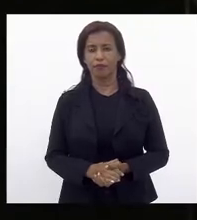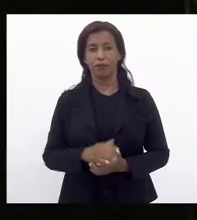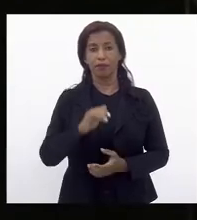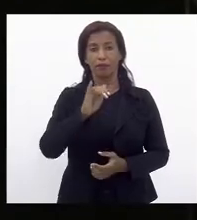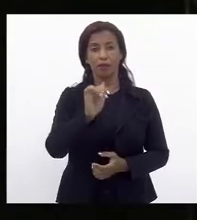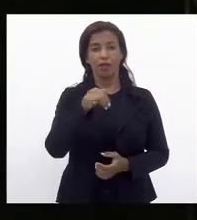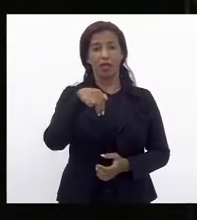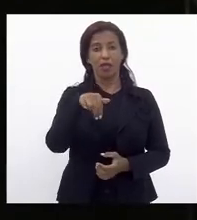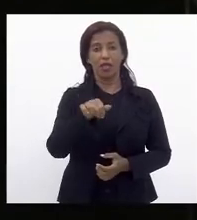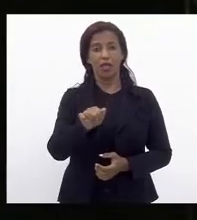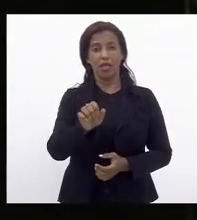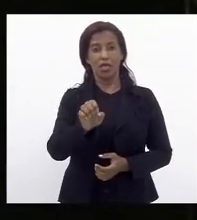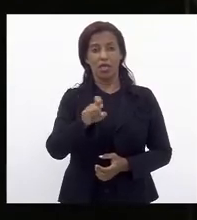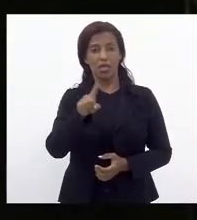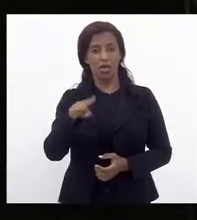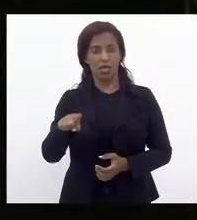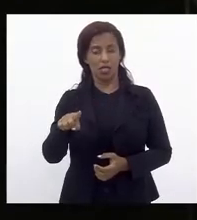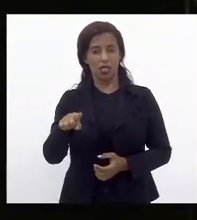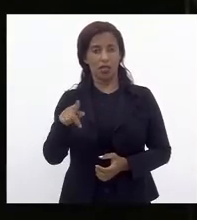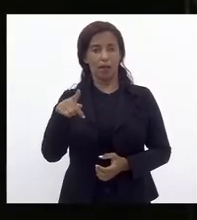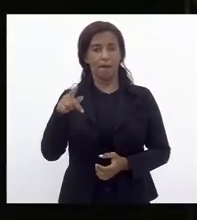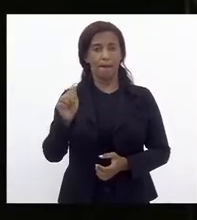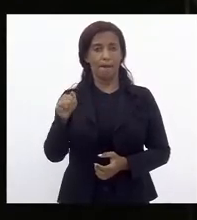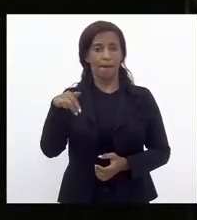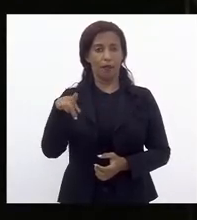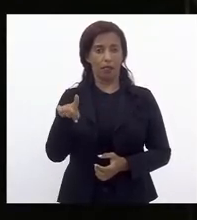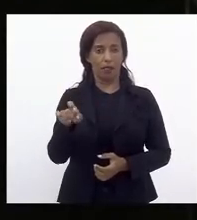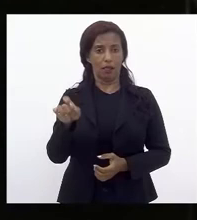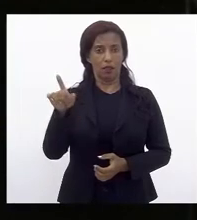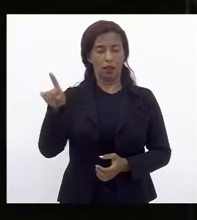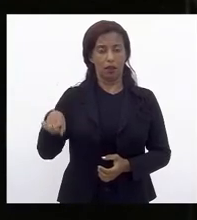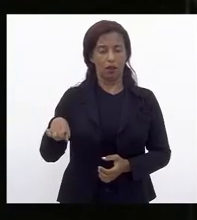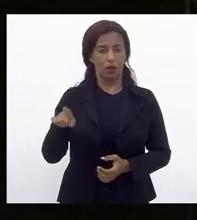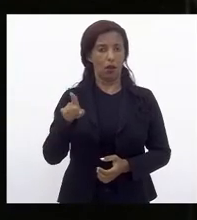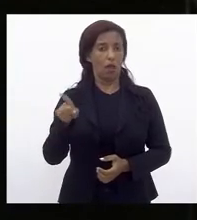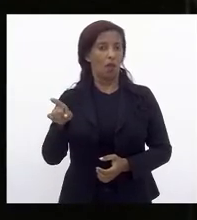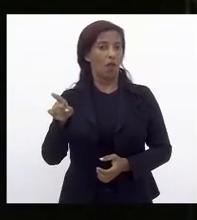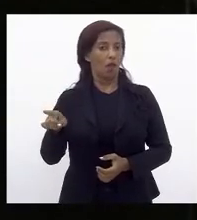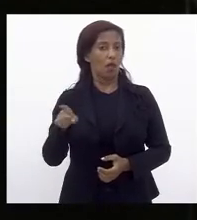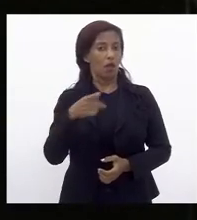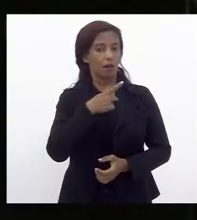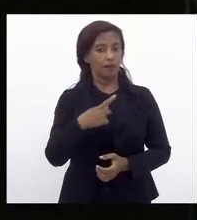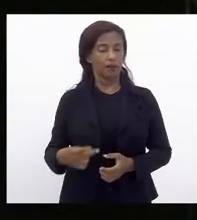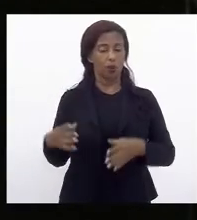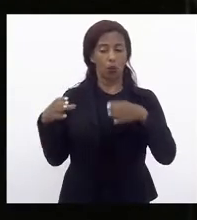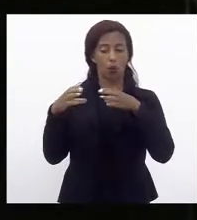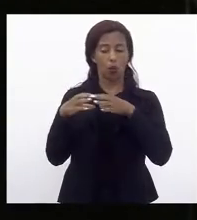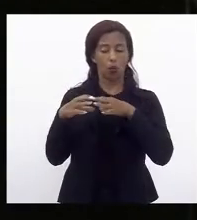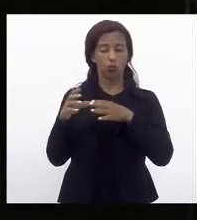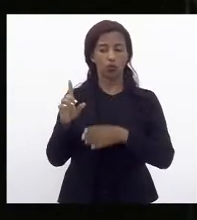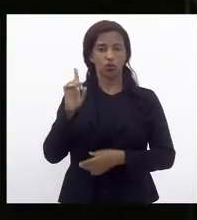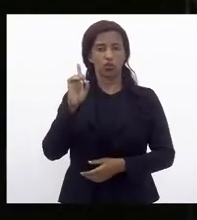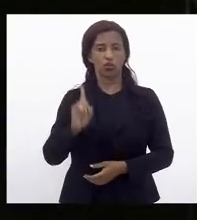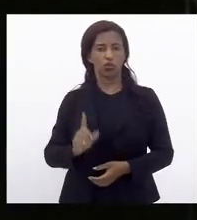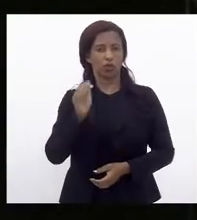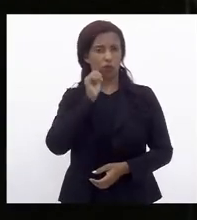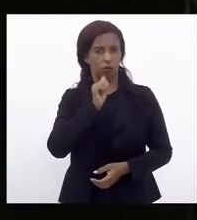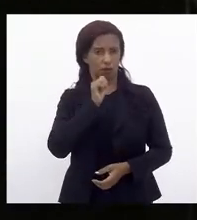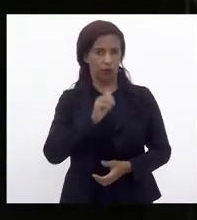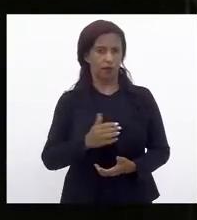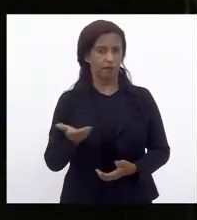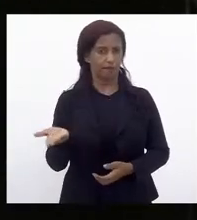Inês Pandeló, que era a presidenta da Comissão de Defesa de Direitos da